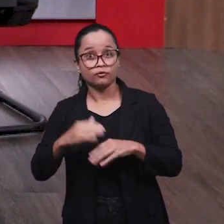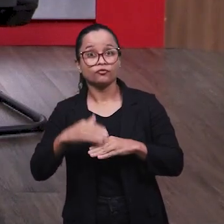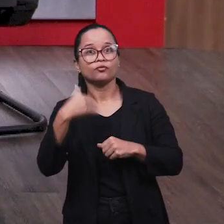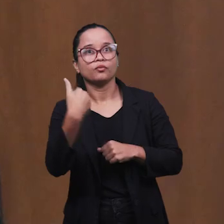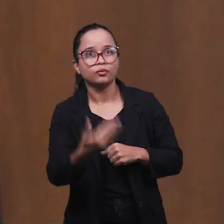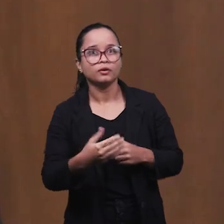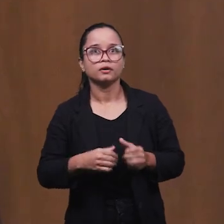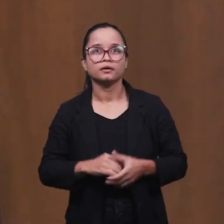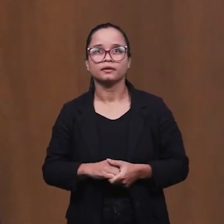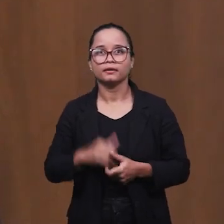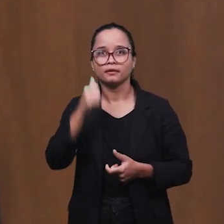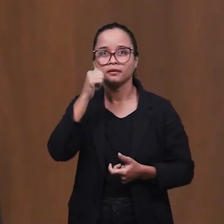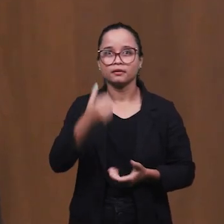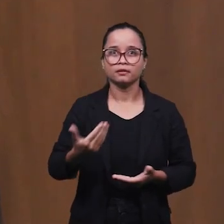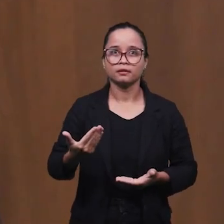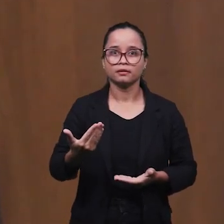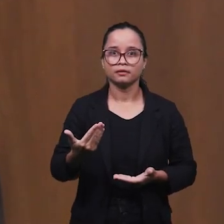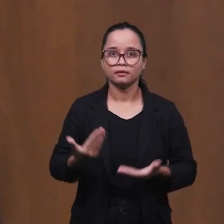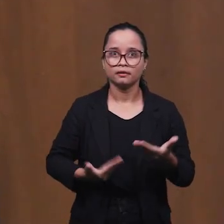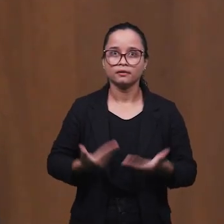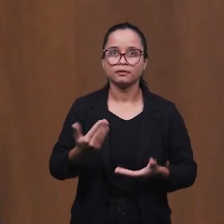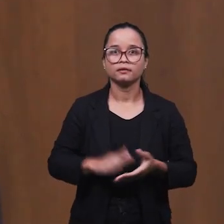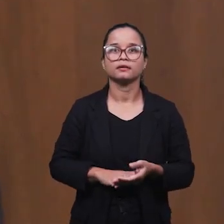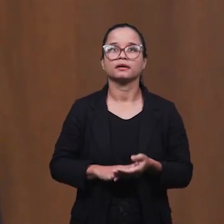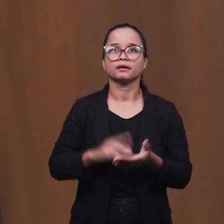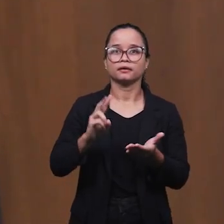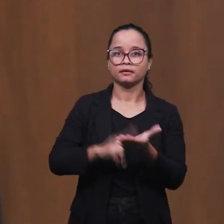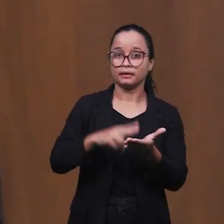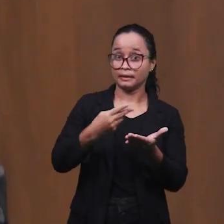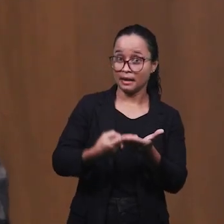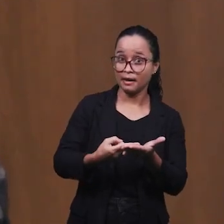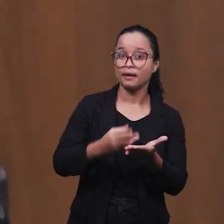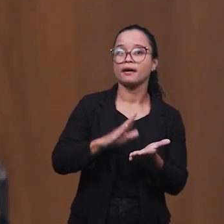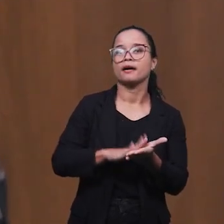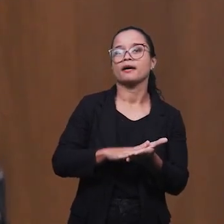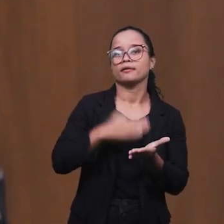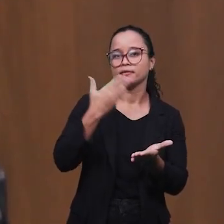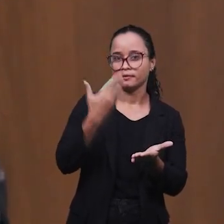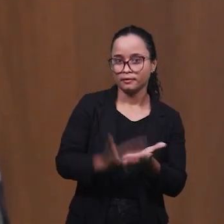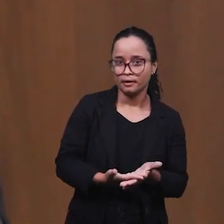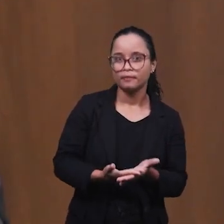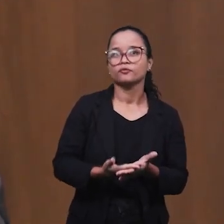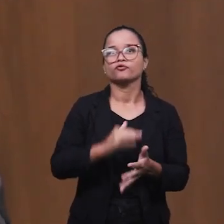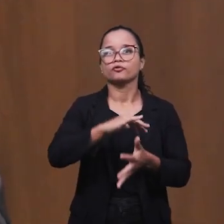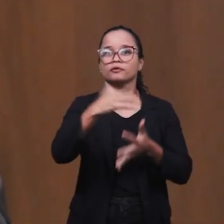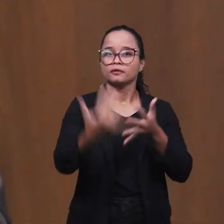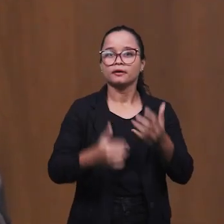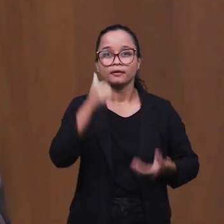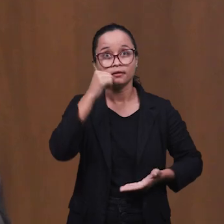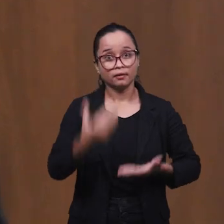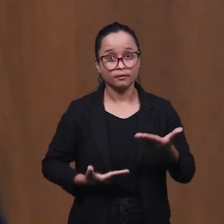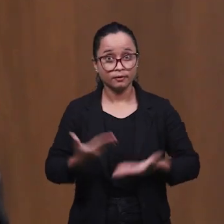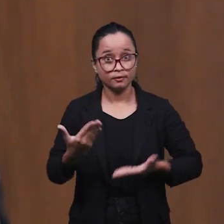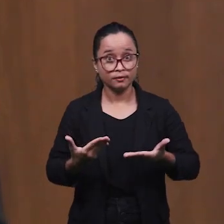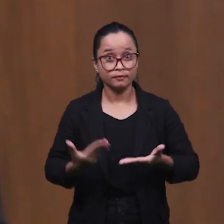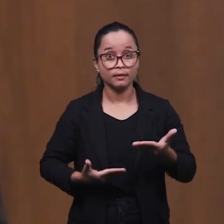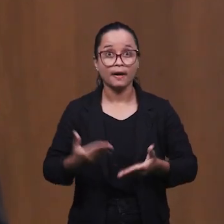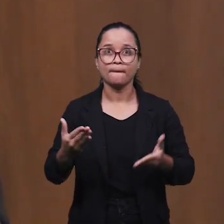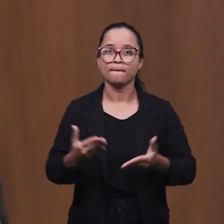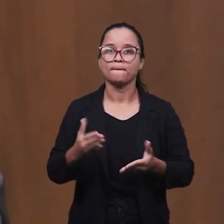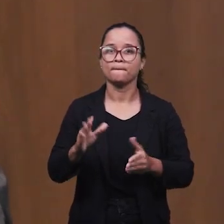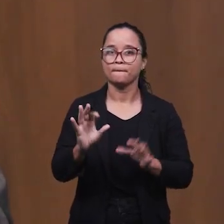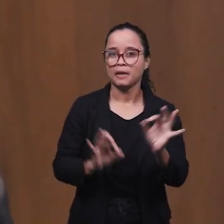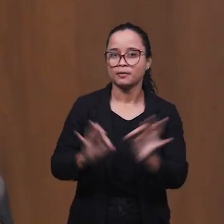os irmãs, né, intérpretes de Libras que vinham e até irmãs preparadas para trabalhar